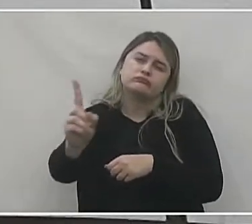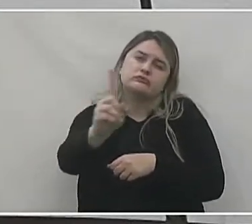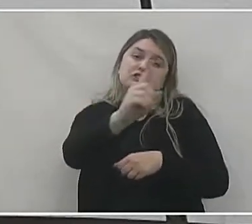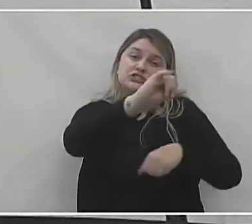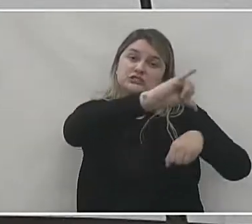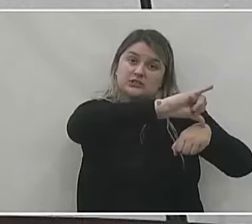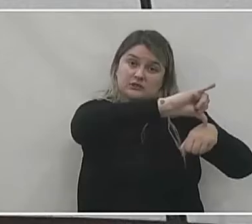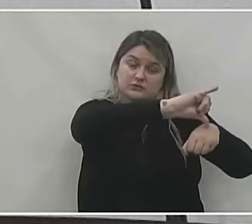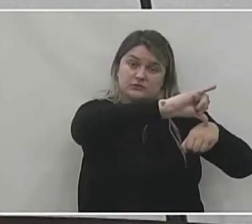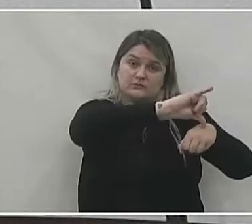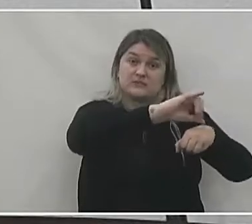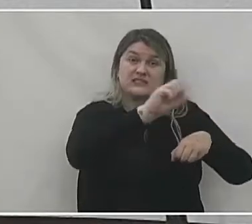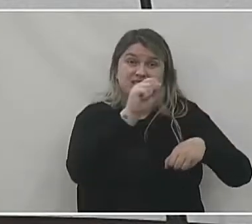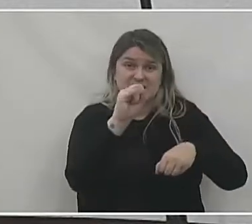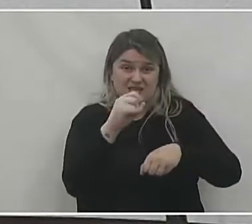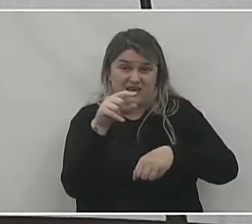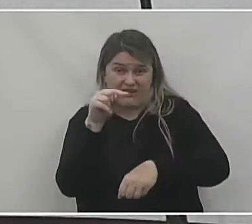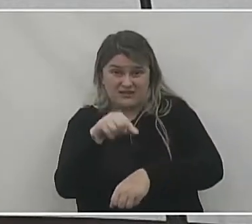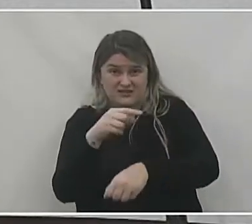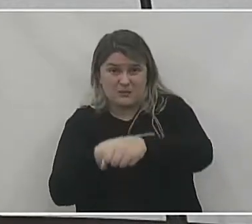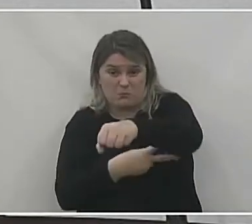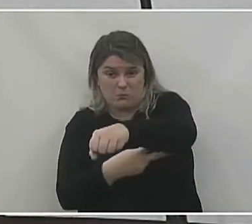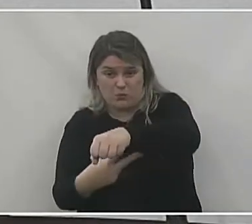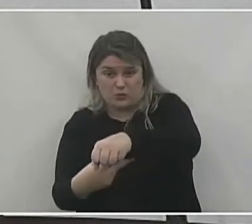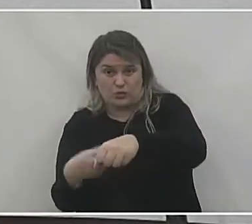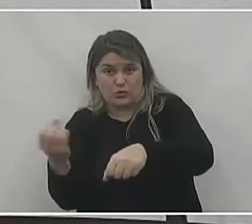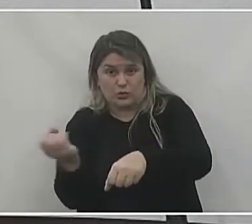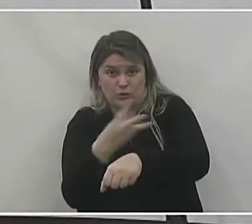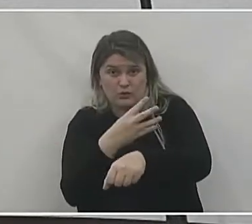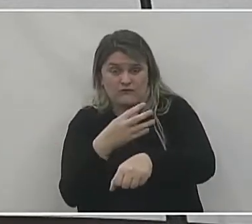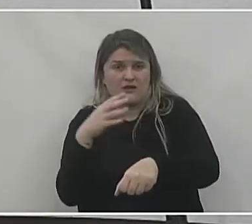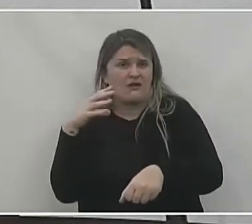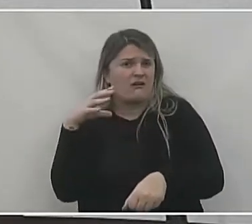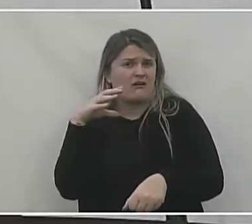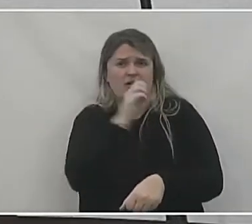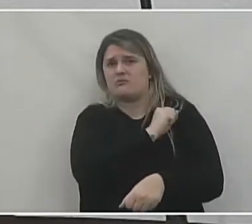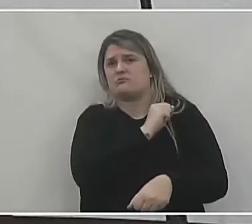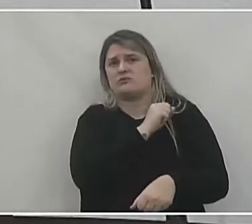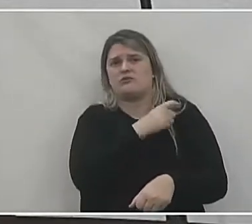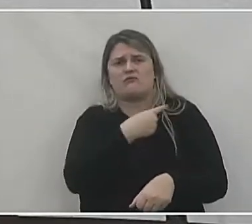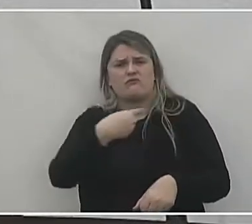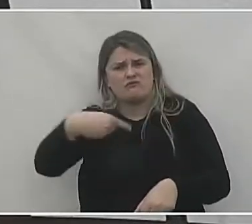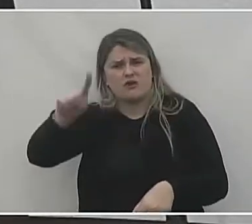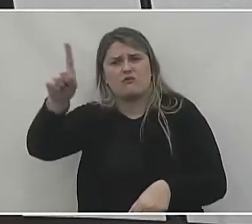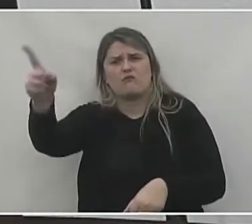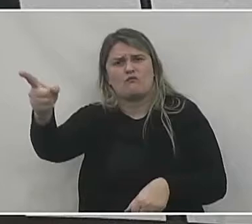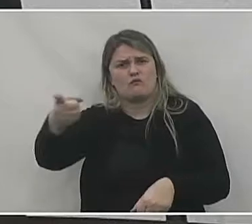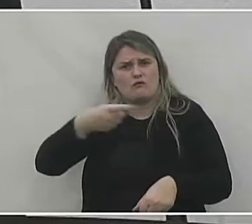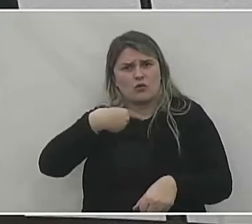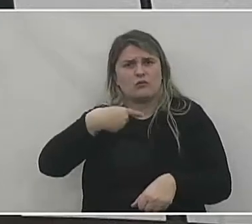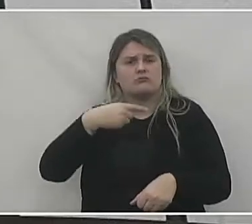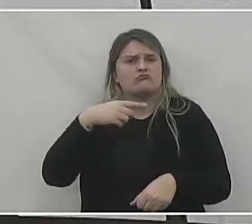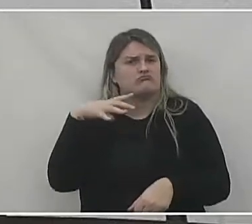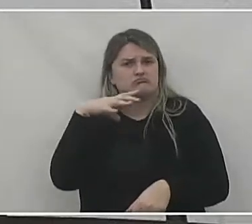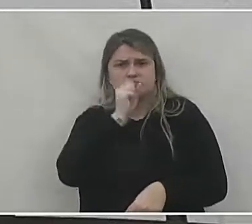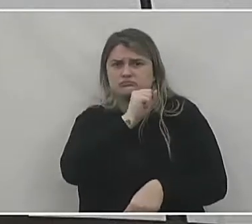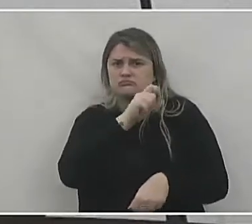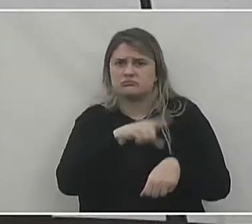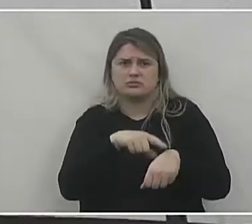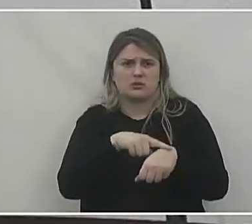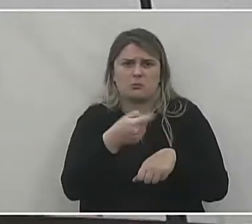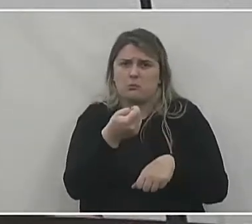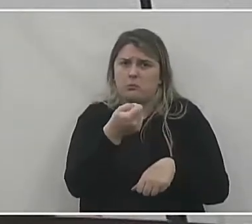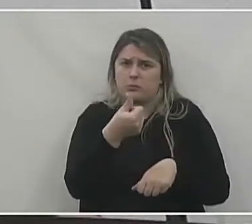ponte, vai ser mais fácil ir a São Cristóvão, ou vir de São Cristóvão, sair aqui da Manuel Ribas, ir a